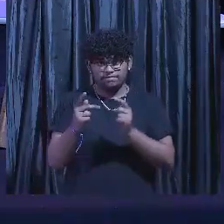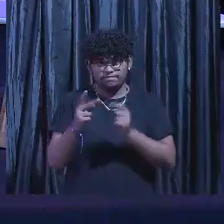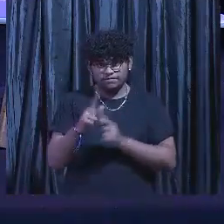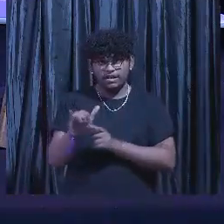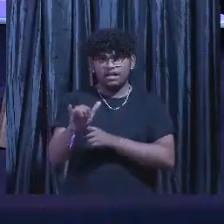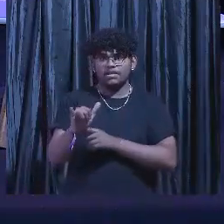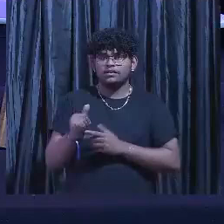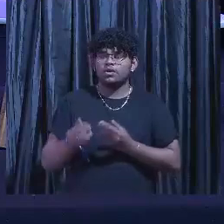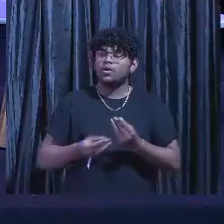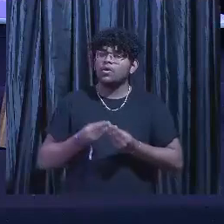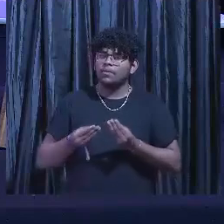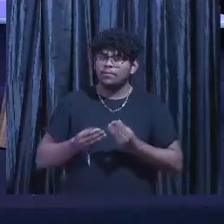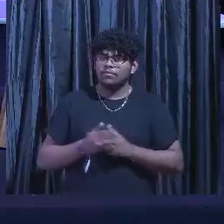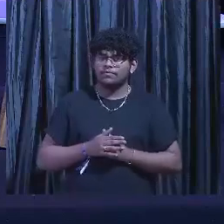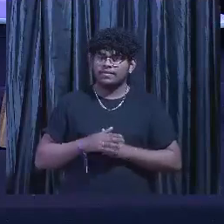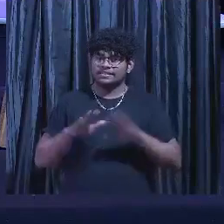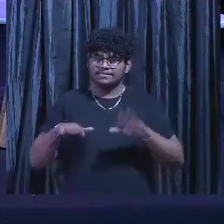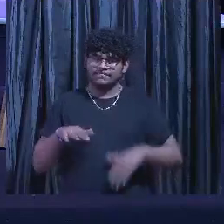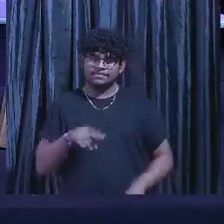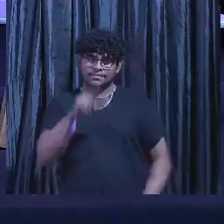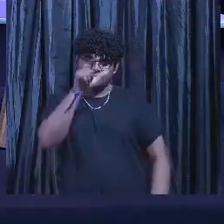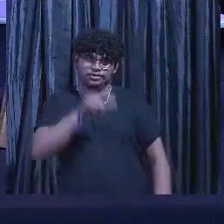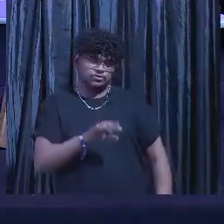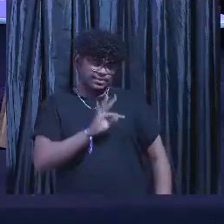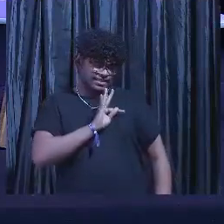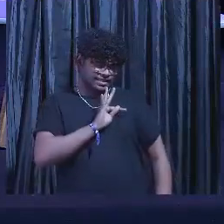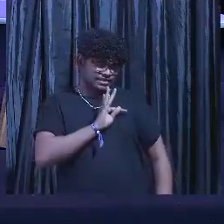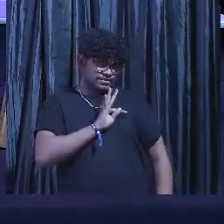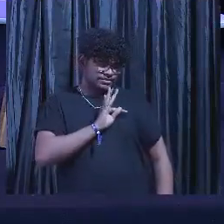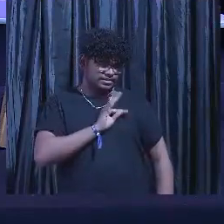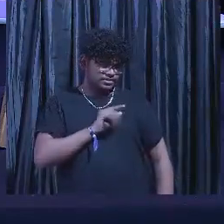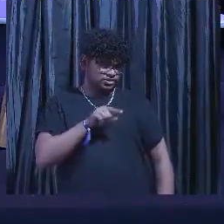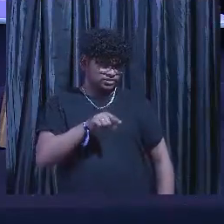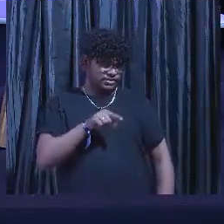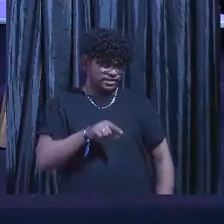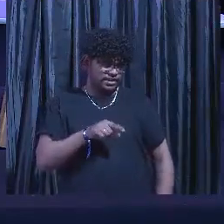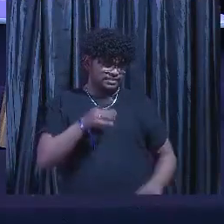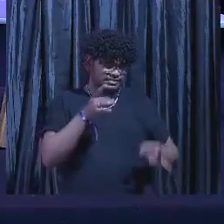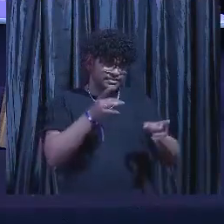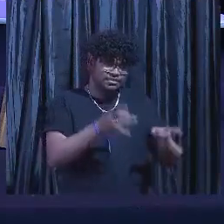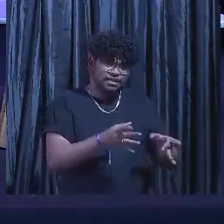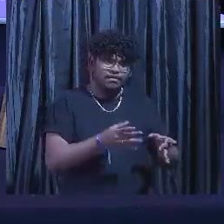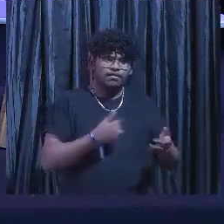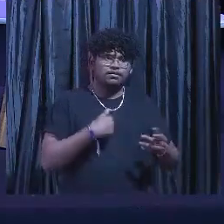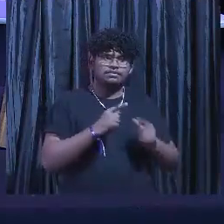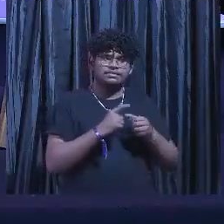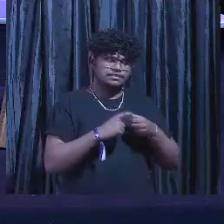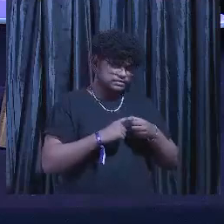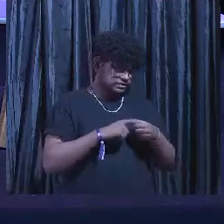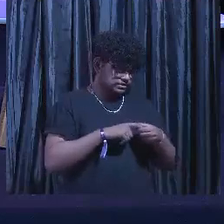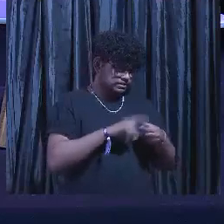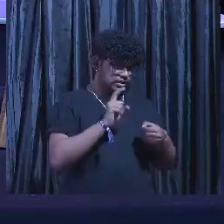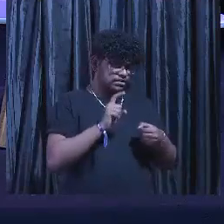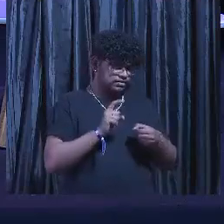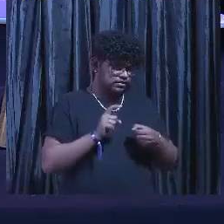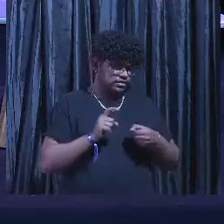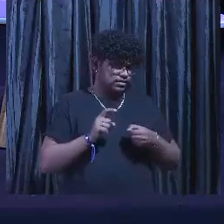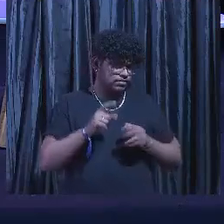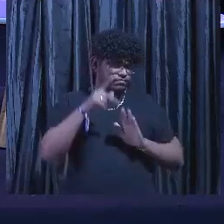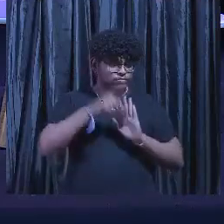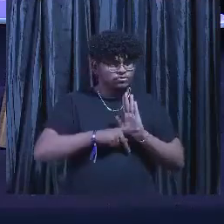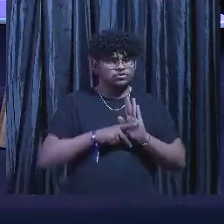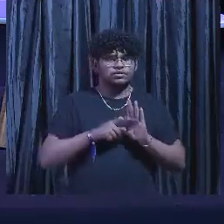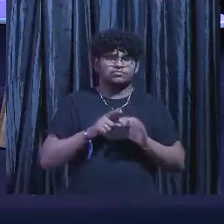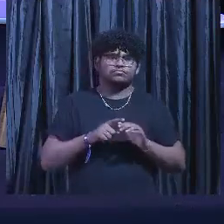toda a tecnicalidade com ela, quando ela se distancia, o projeto mingua. E aí tem que vir uma outra pessoa para pensar tudo de